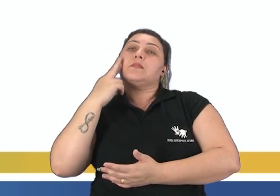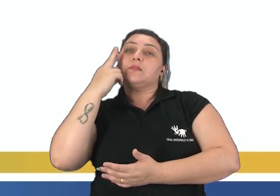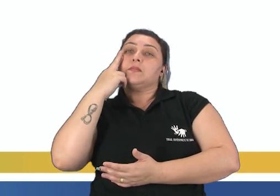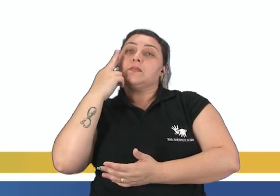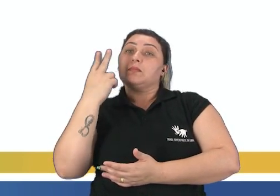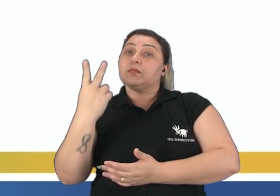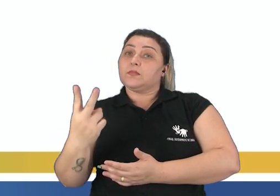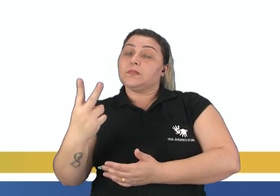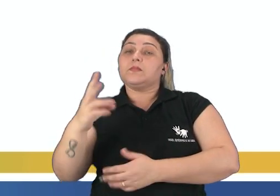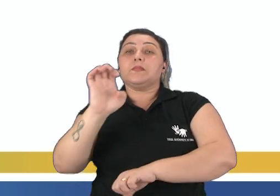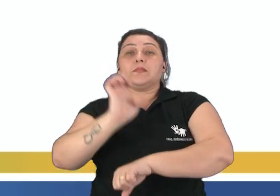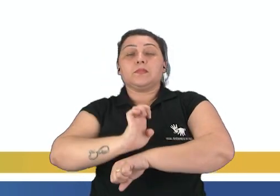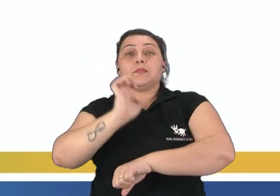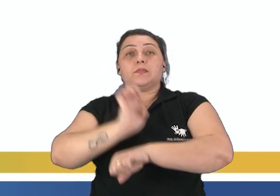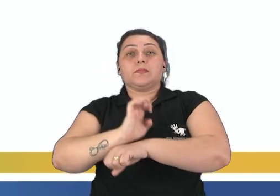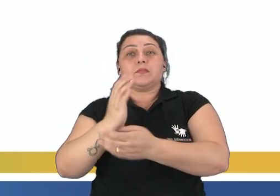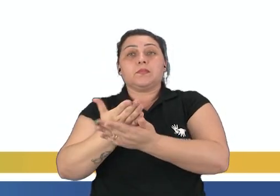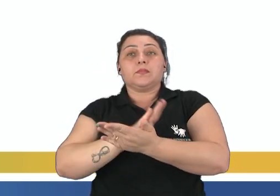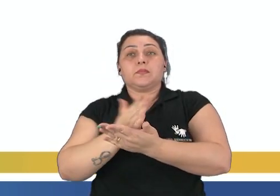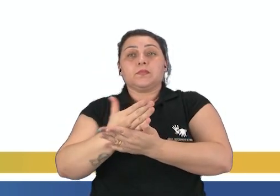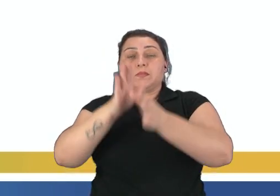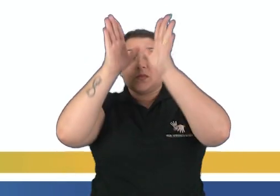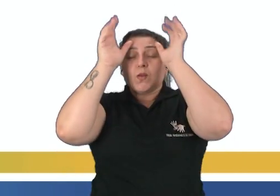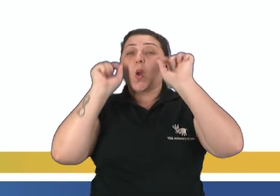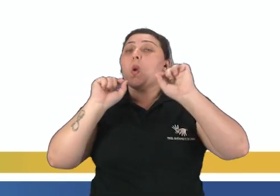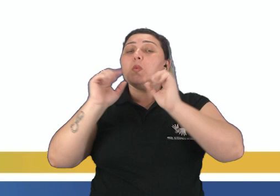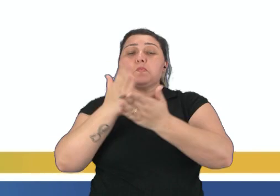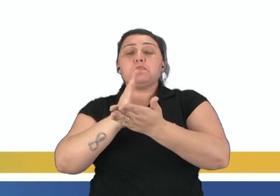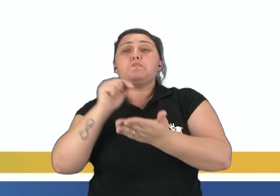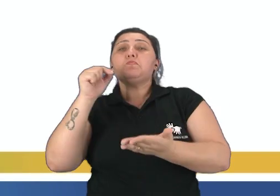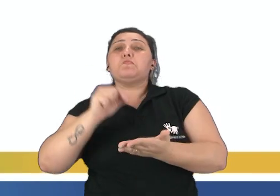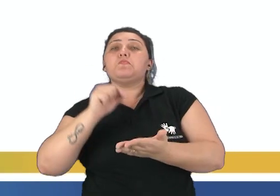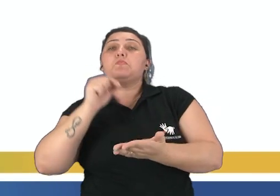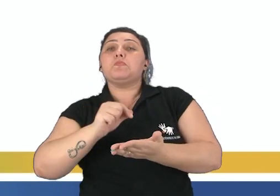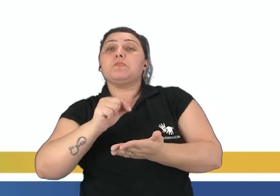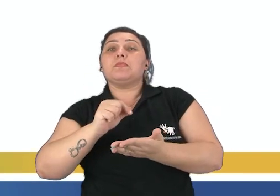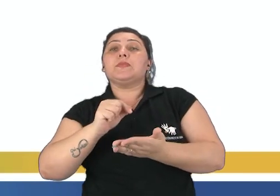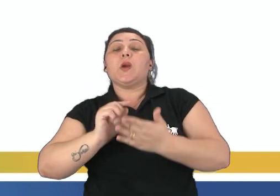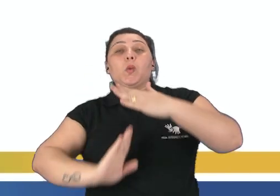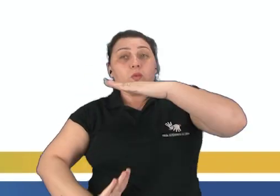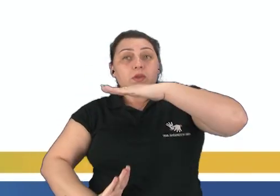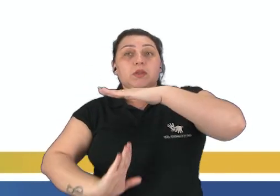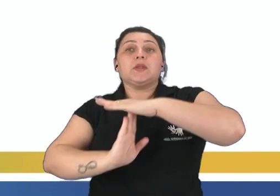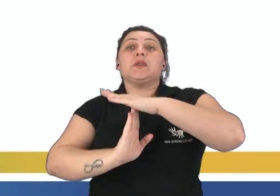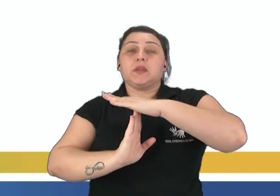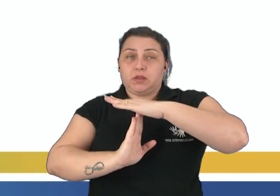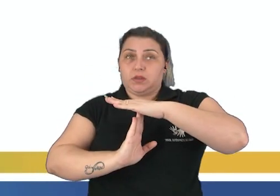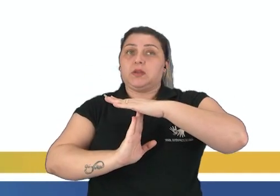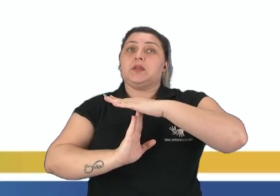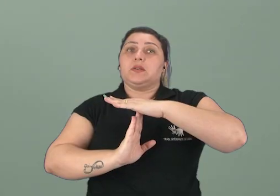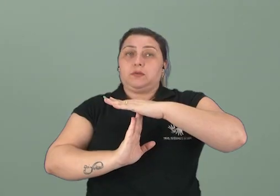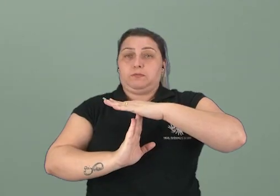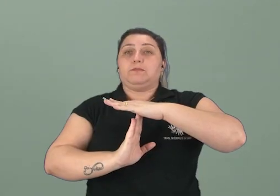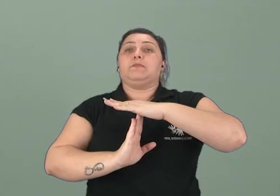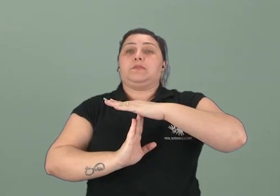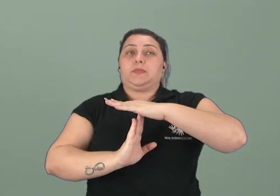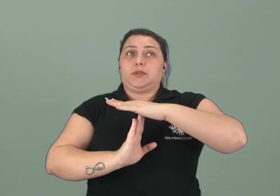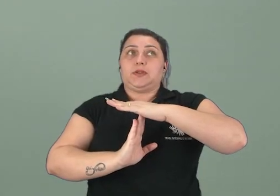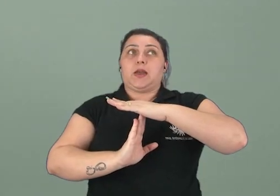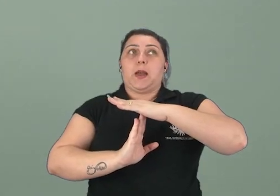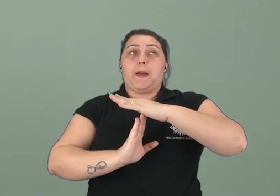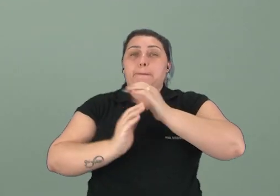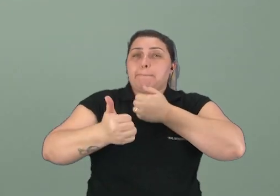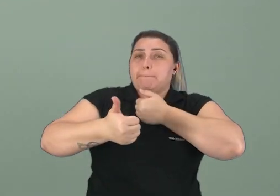que fazem fronteira com o Acre. O que é fronteira, professora? São os limites, né? Que estão aí lado